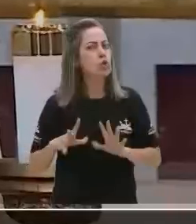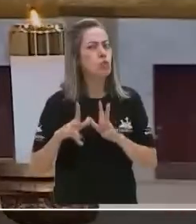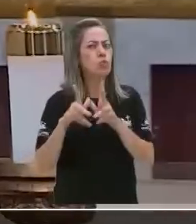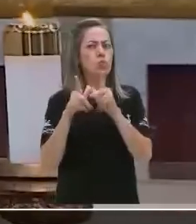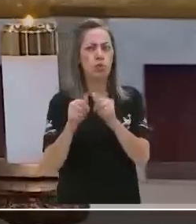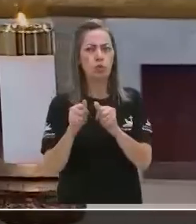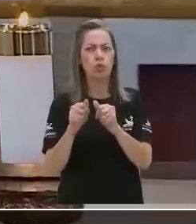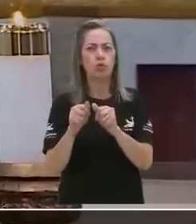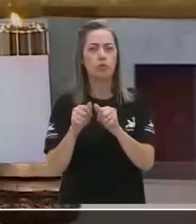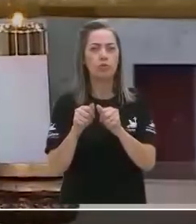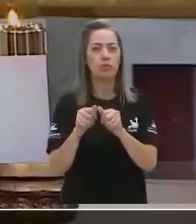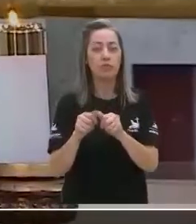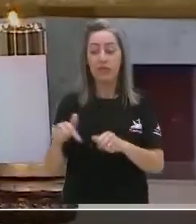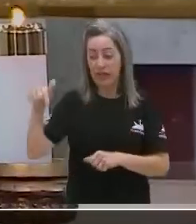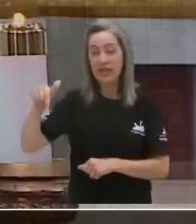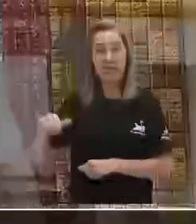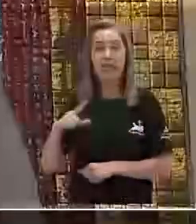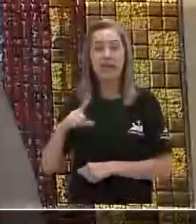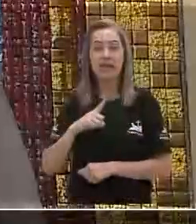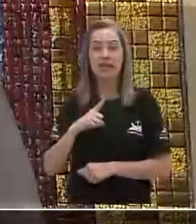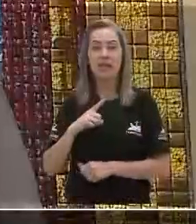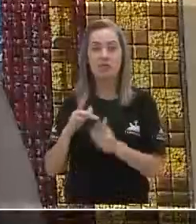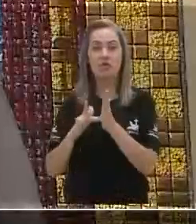temos aqui Jesus das Santas Chagas.